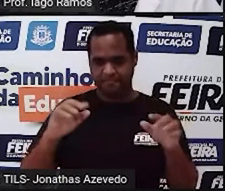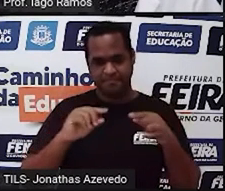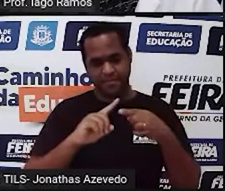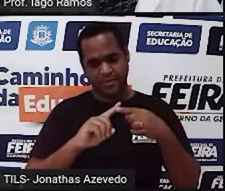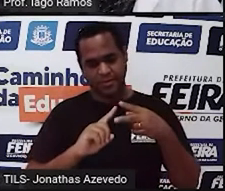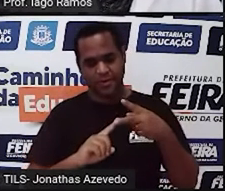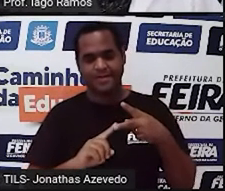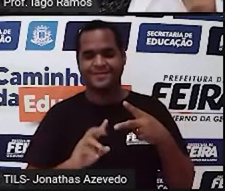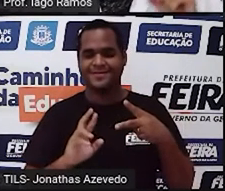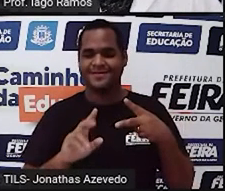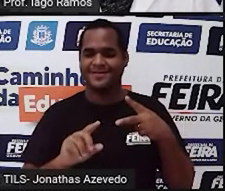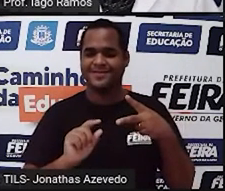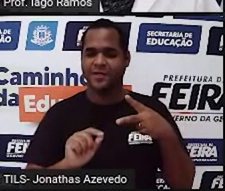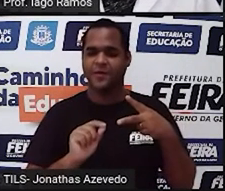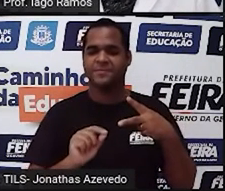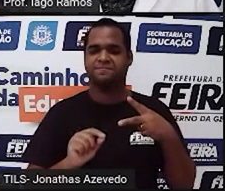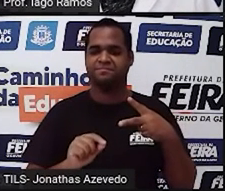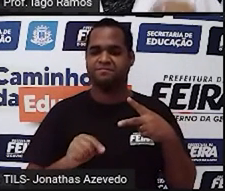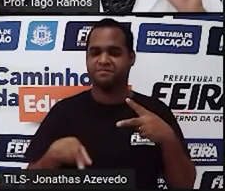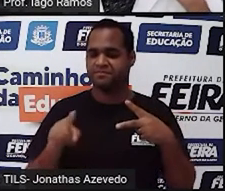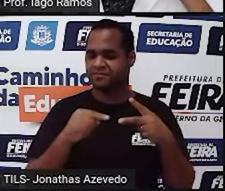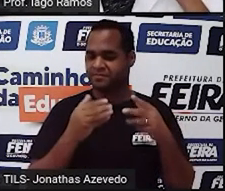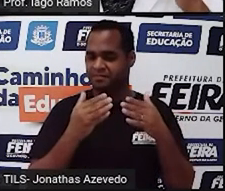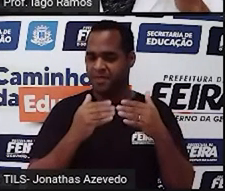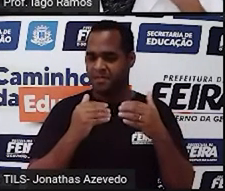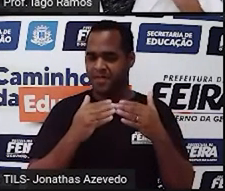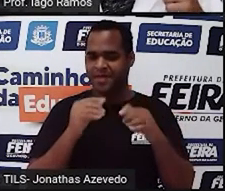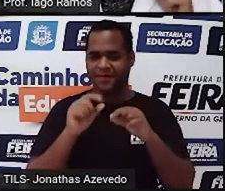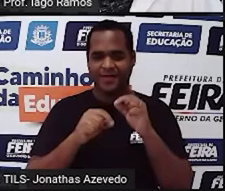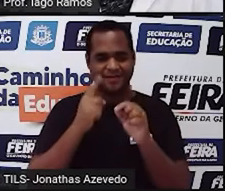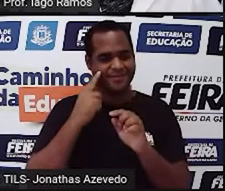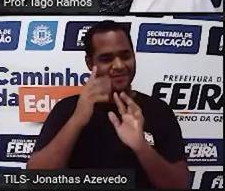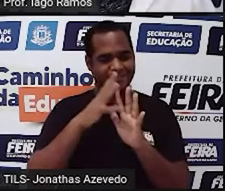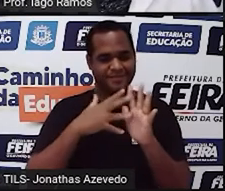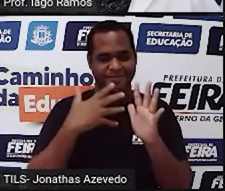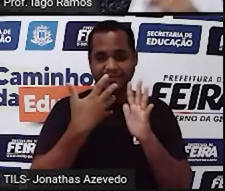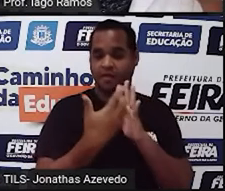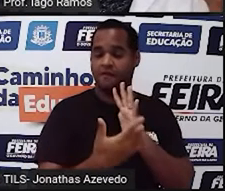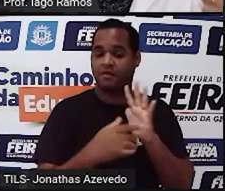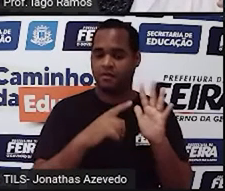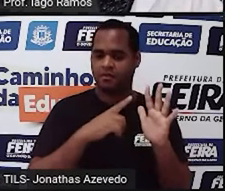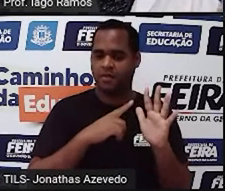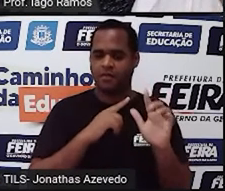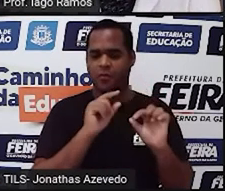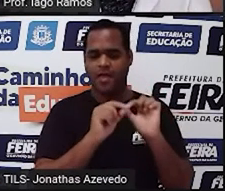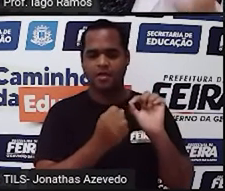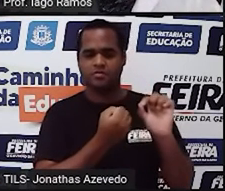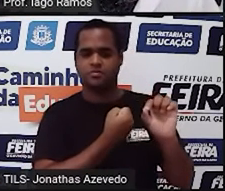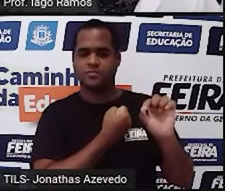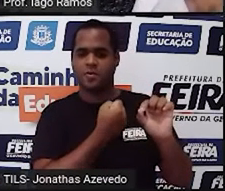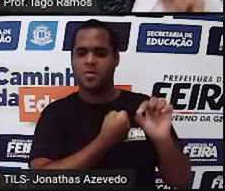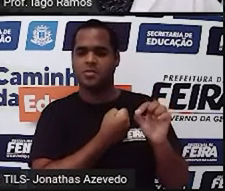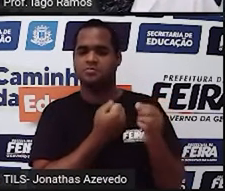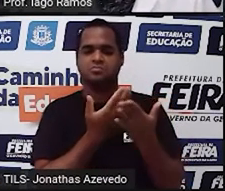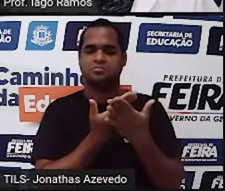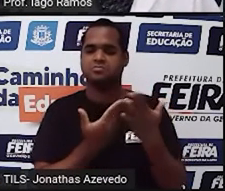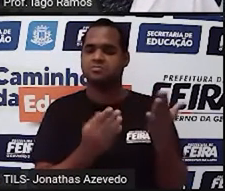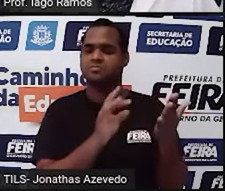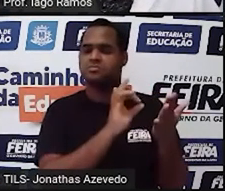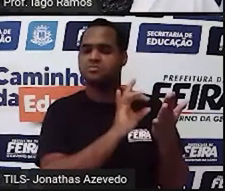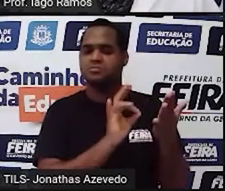dois tipos de óleo Mas como eu te pedi para você dar uma olhadinha na tabela e perceber que tipo de número era aqueles ali